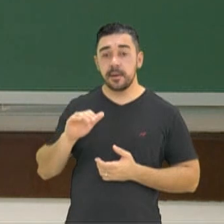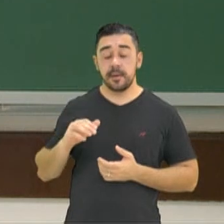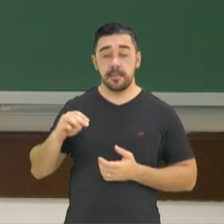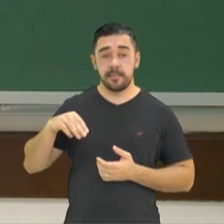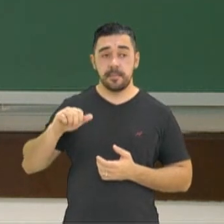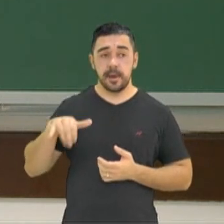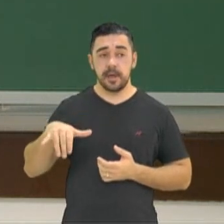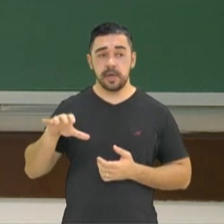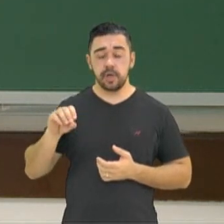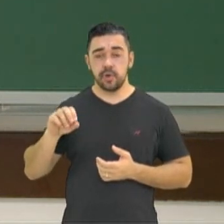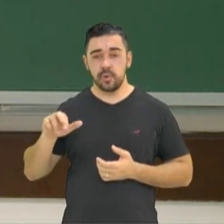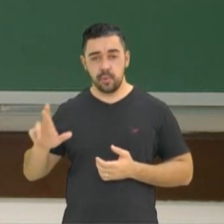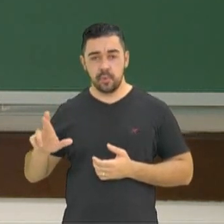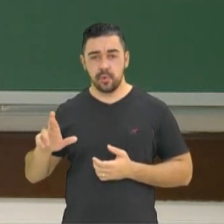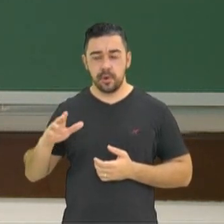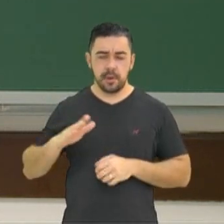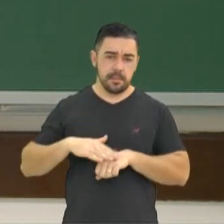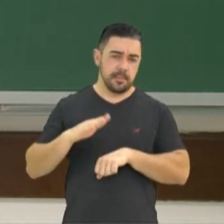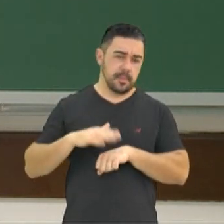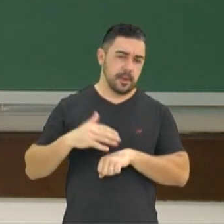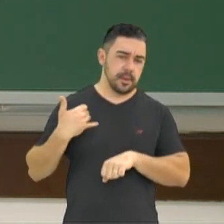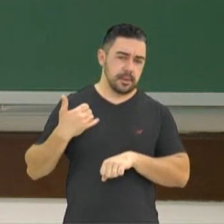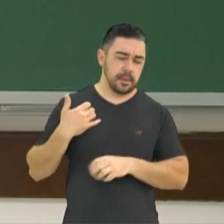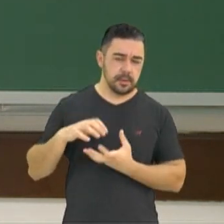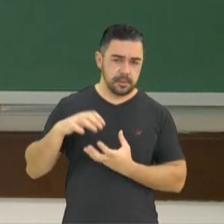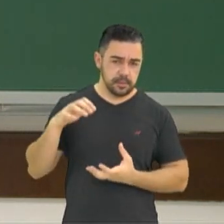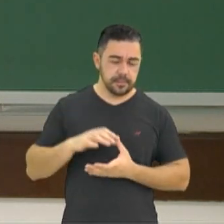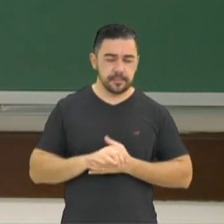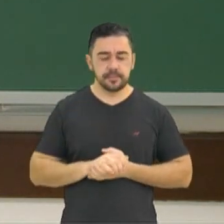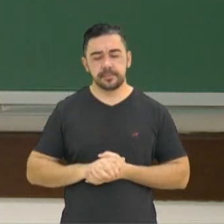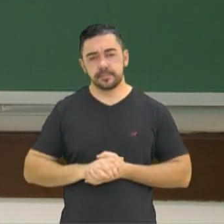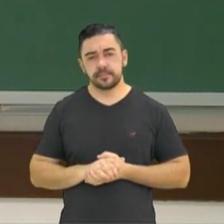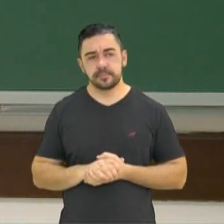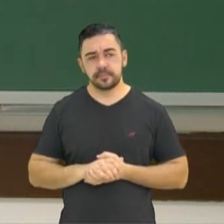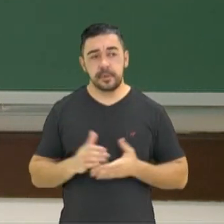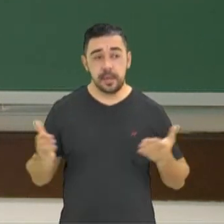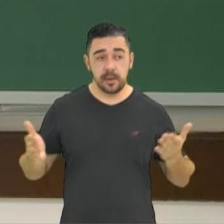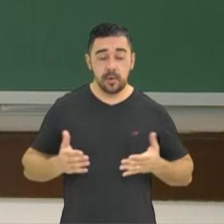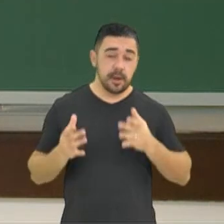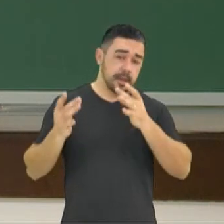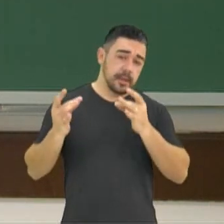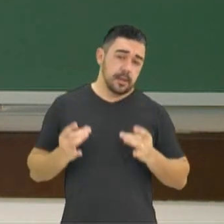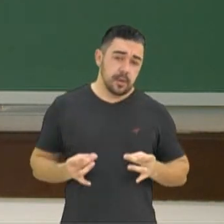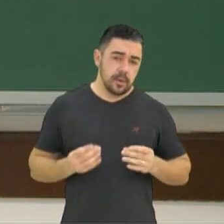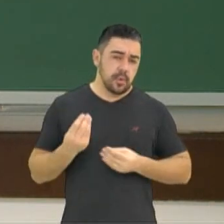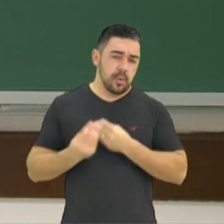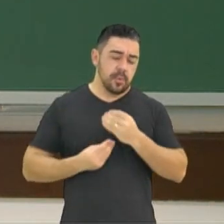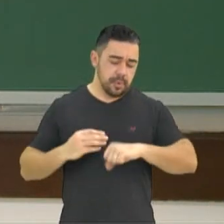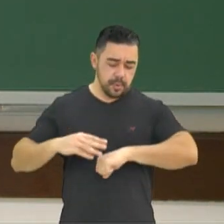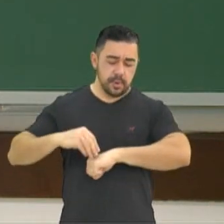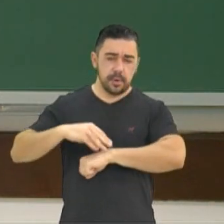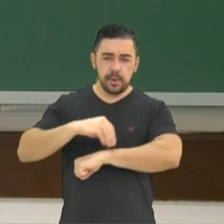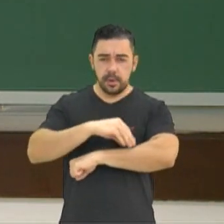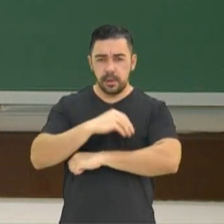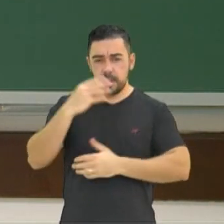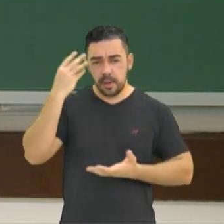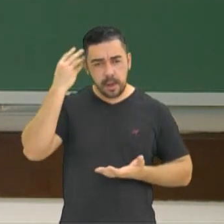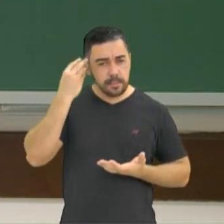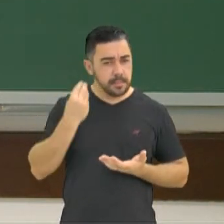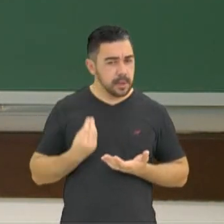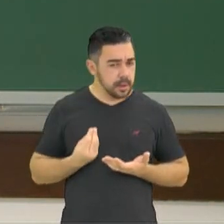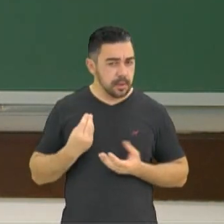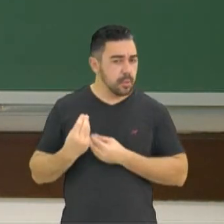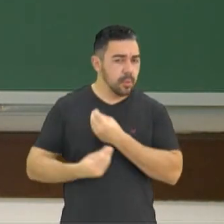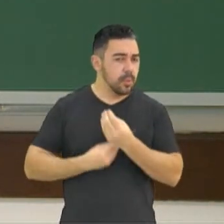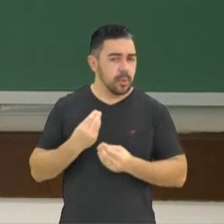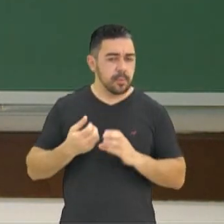Hermano menor é irmão mais novo. E agora, para descrever el pelo. Então, para descrever o cabelo, as